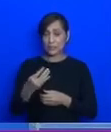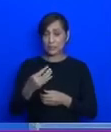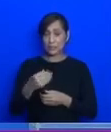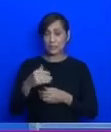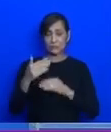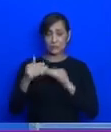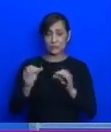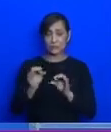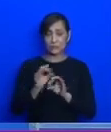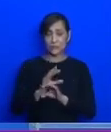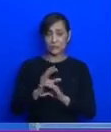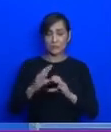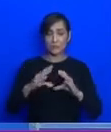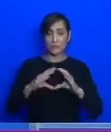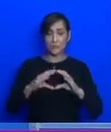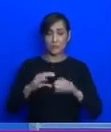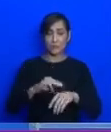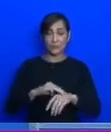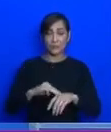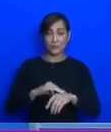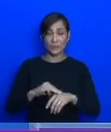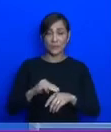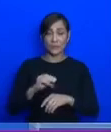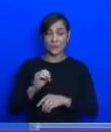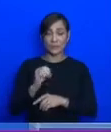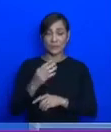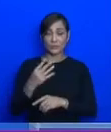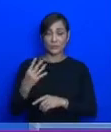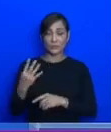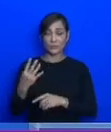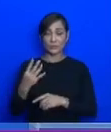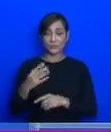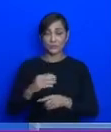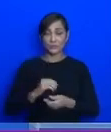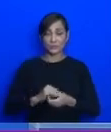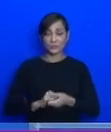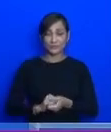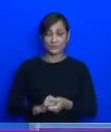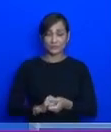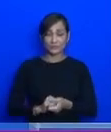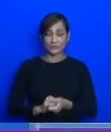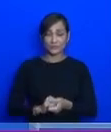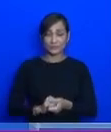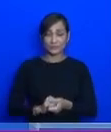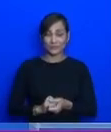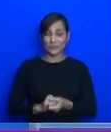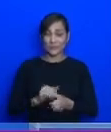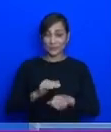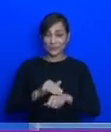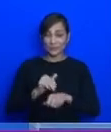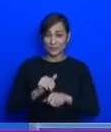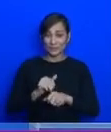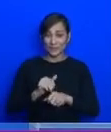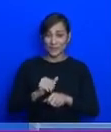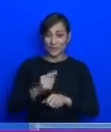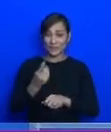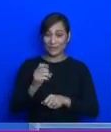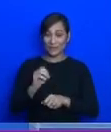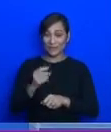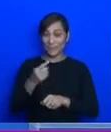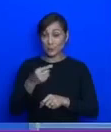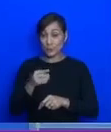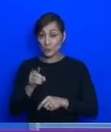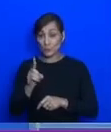diante. Bola marrom, número 04. Marrom, 04. Vamos chamar o 15º